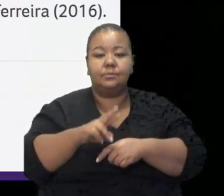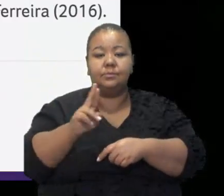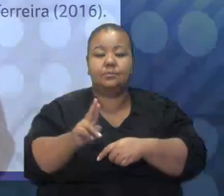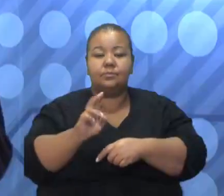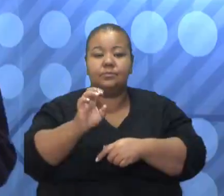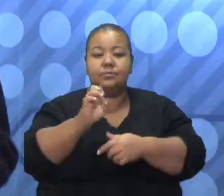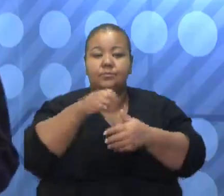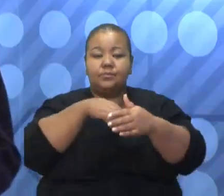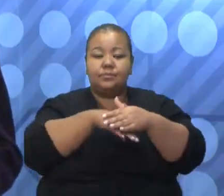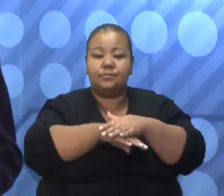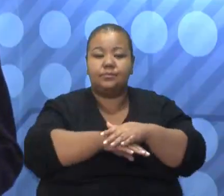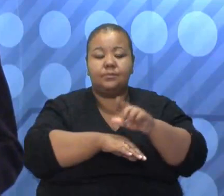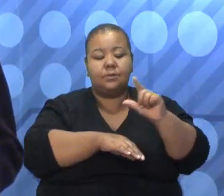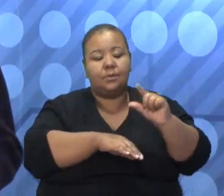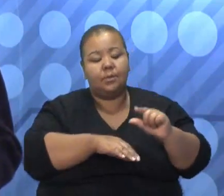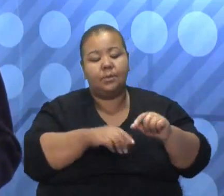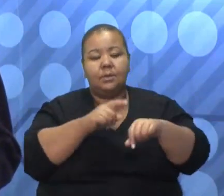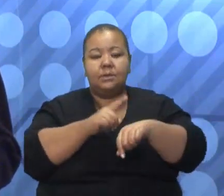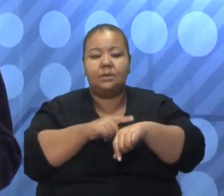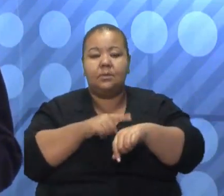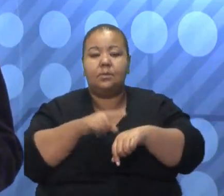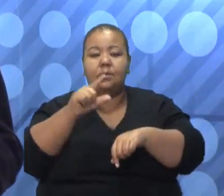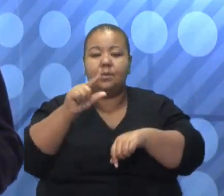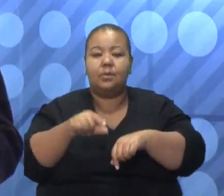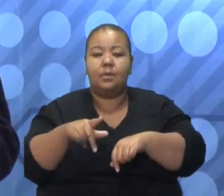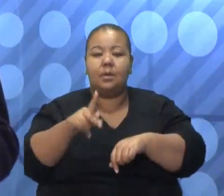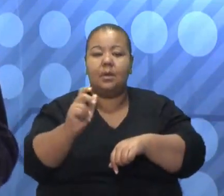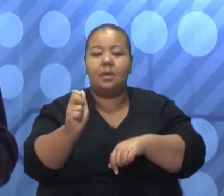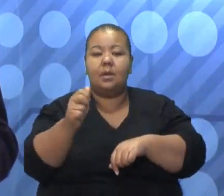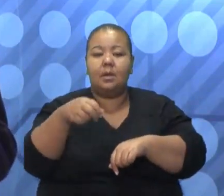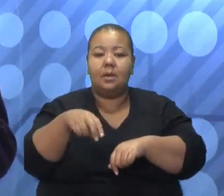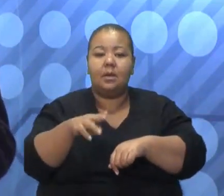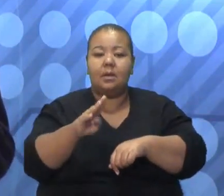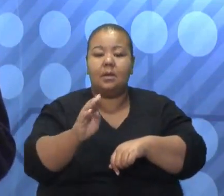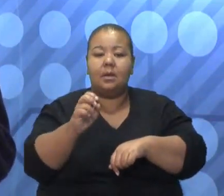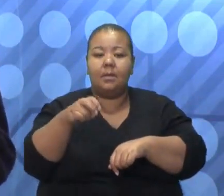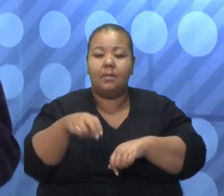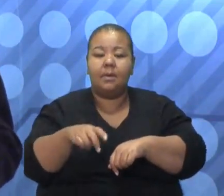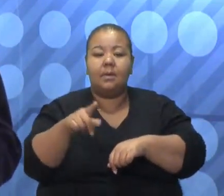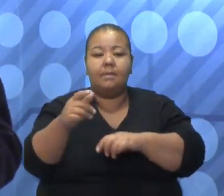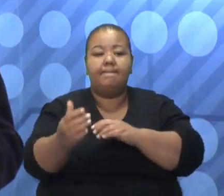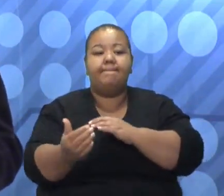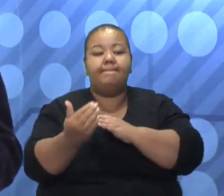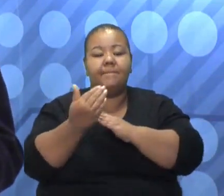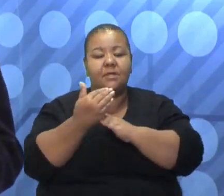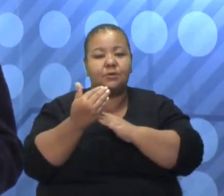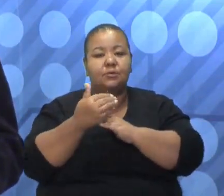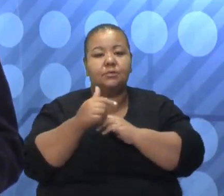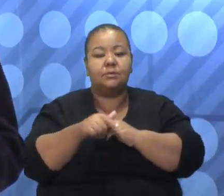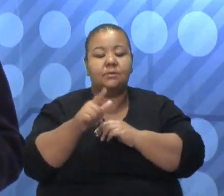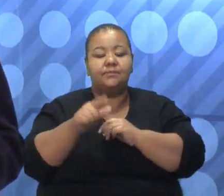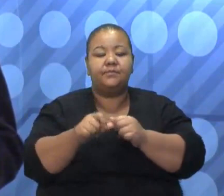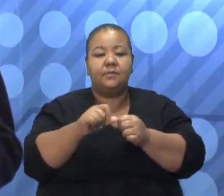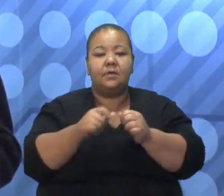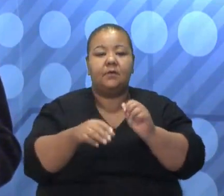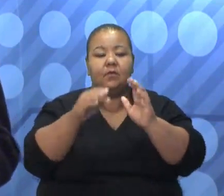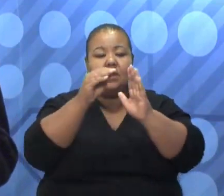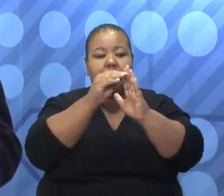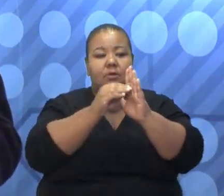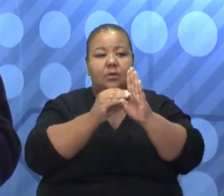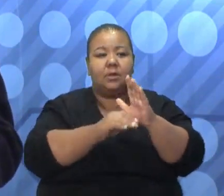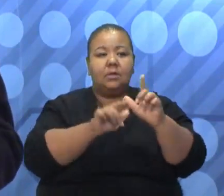estoque reduzido e um tempo reduzido, o Kanban me ajuda a criar toda uma sistemática e eu vou catalogando e vou